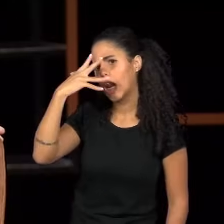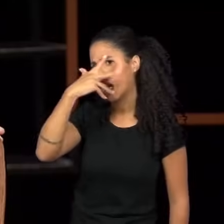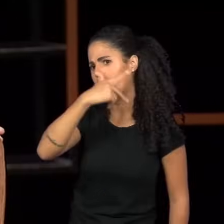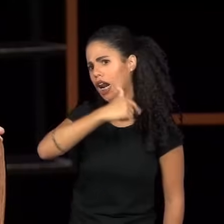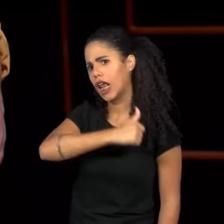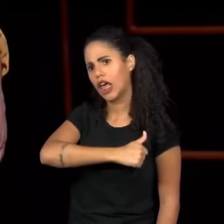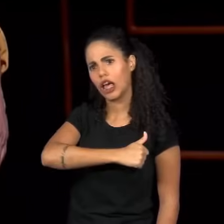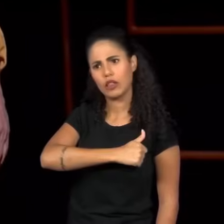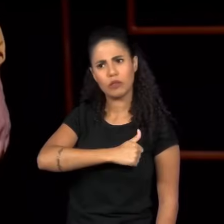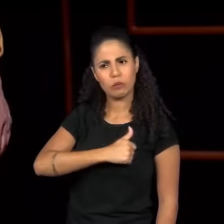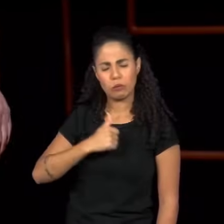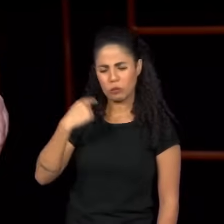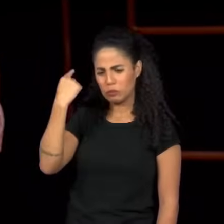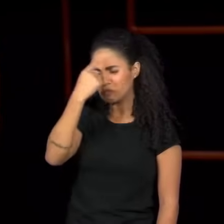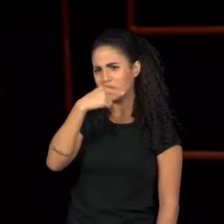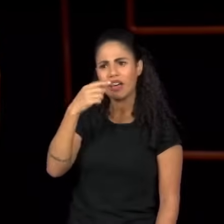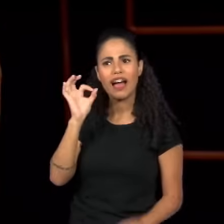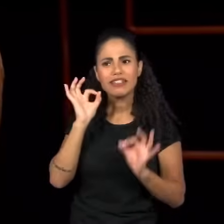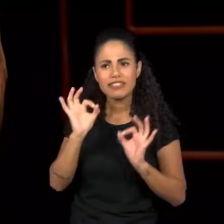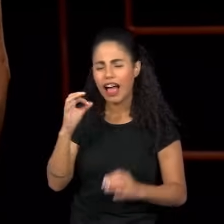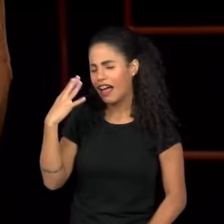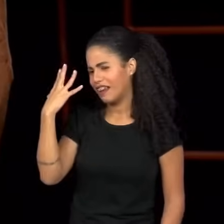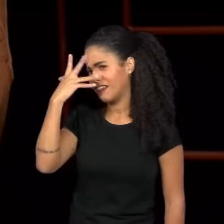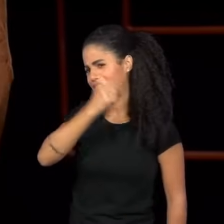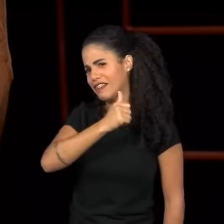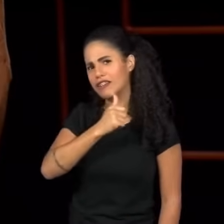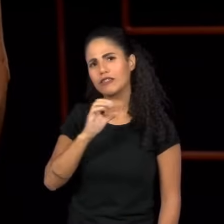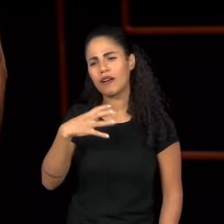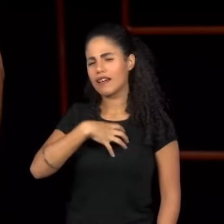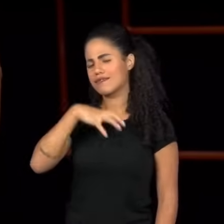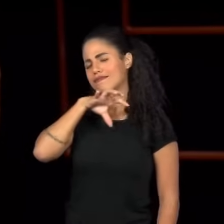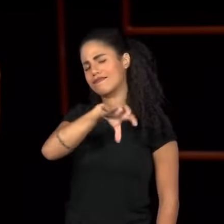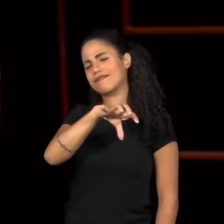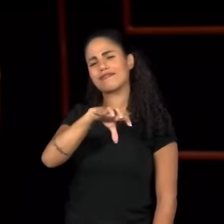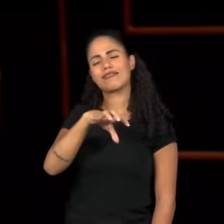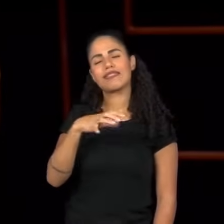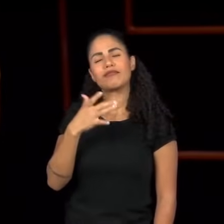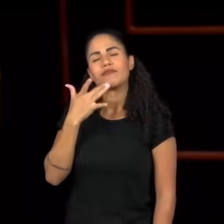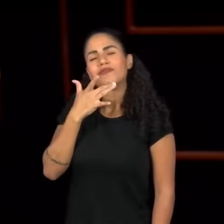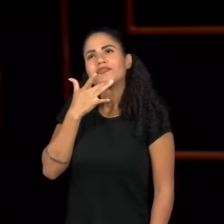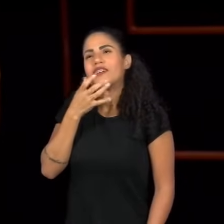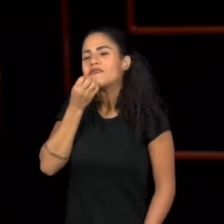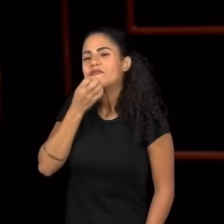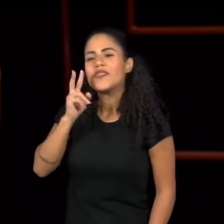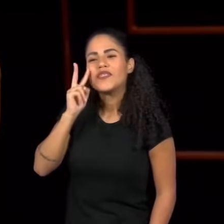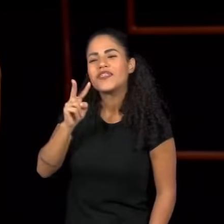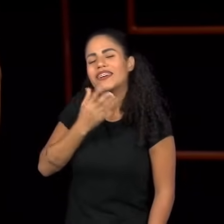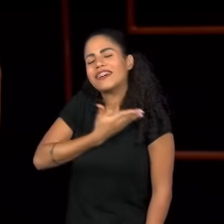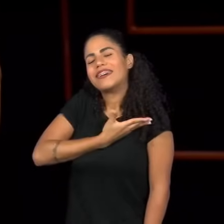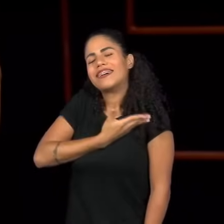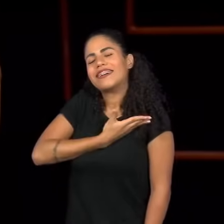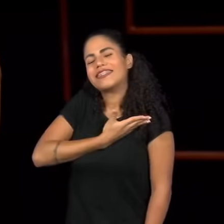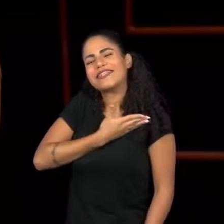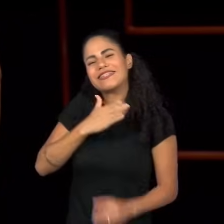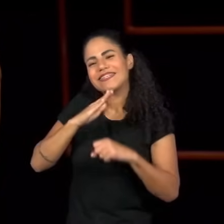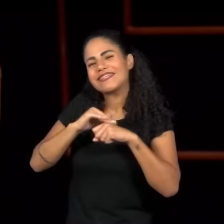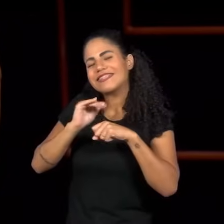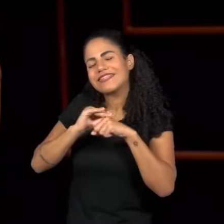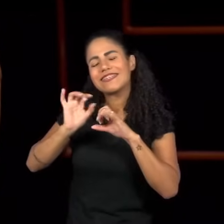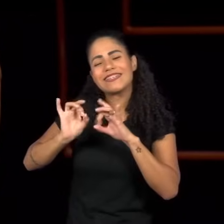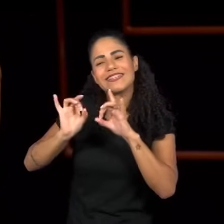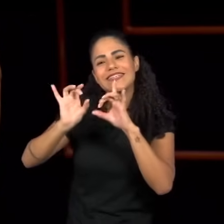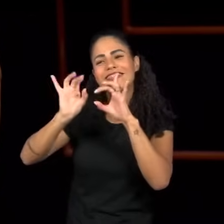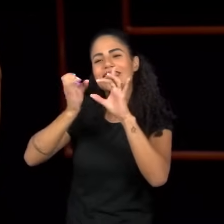É verdade, é mesmo. Ele é assim mesmo. Fantástico, que delícia. Que coisa boa, carinho que eu tenho por ele. É tão